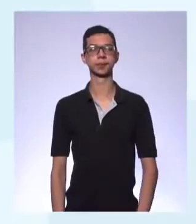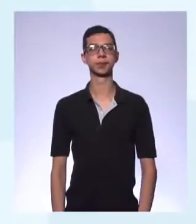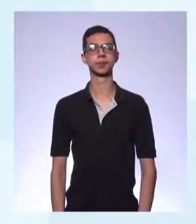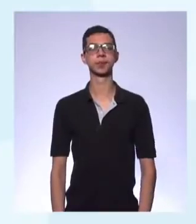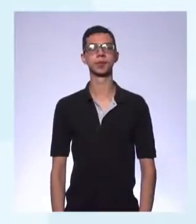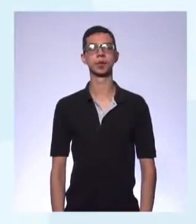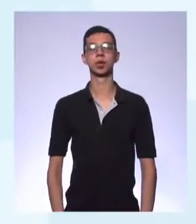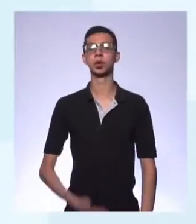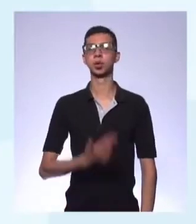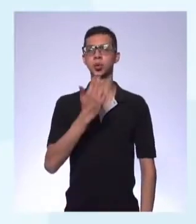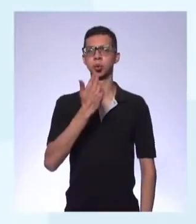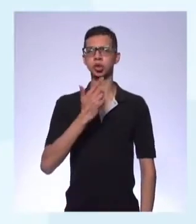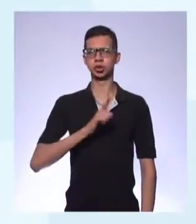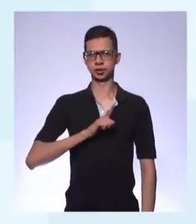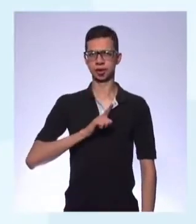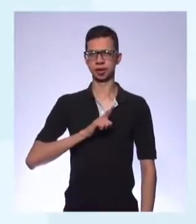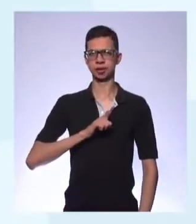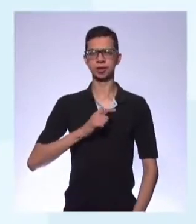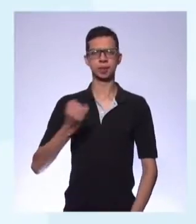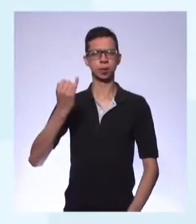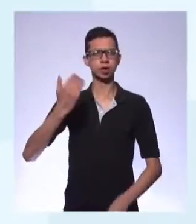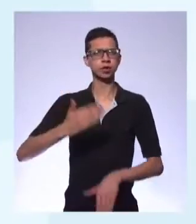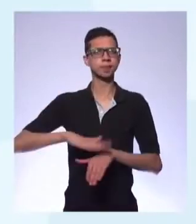nutriente mais importante do que outro?